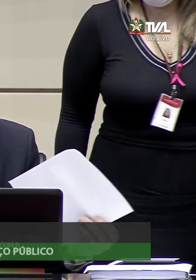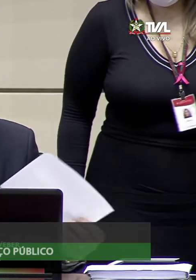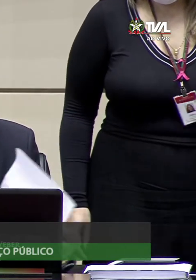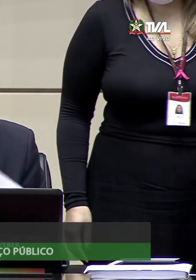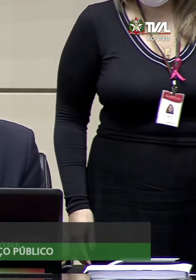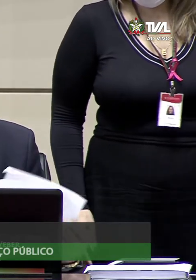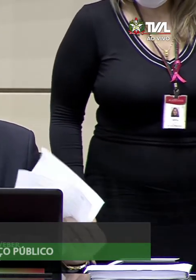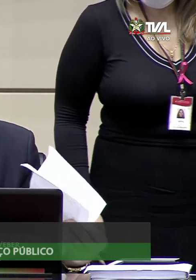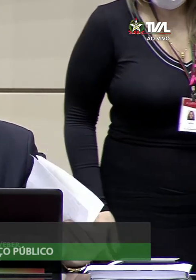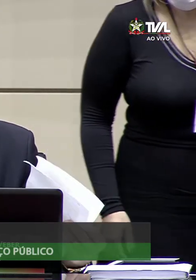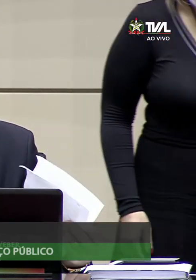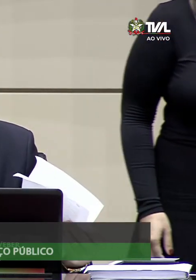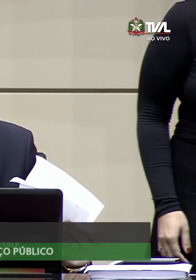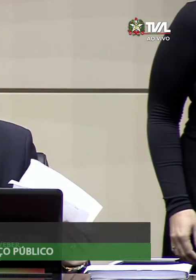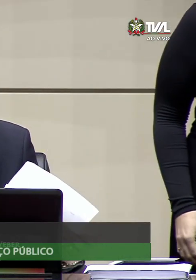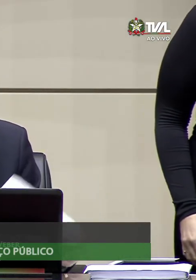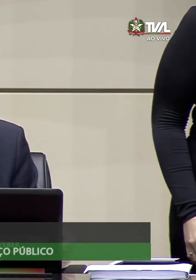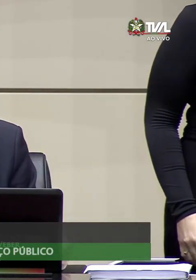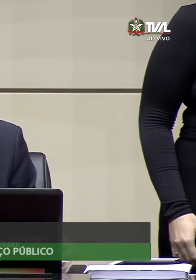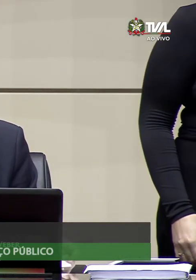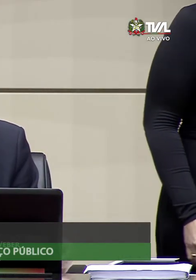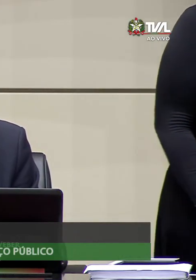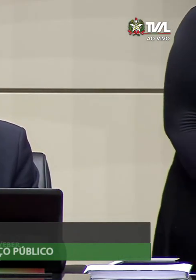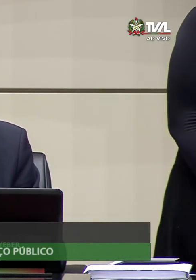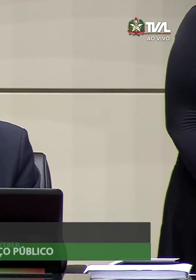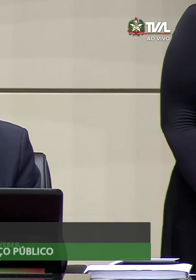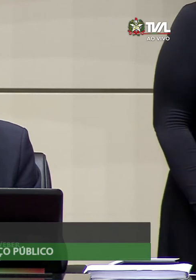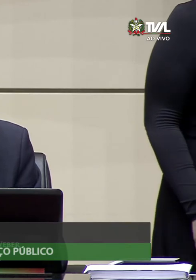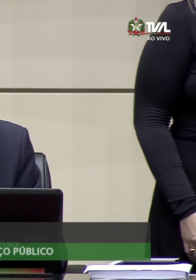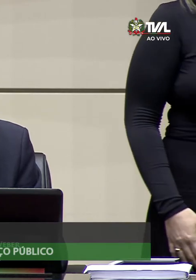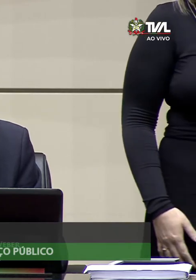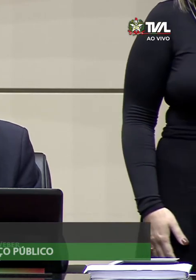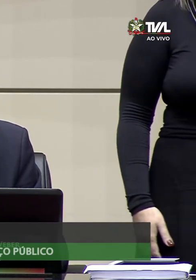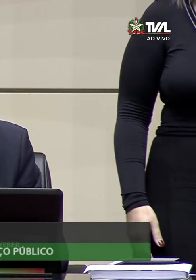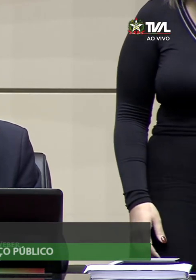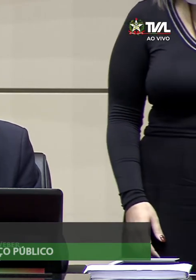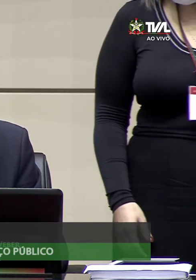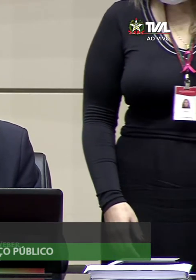Então, nós temos, dando continuidade,